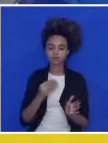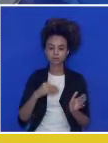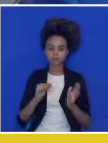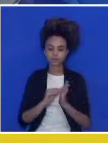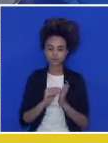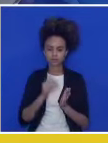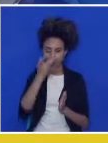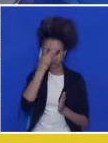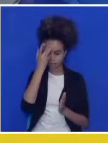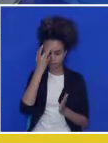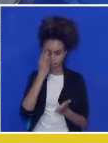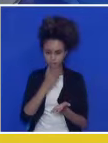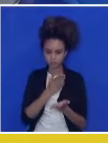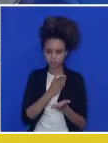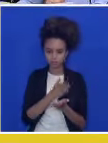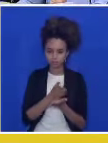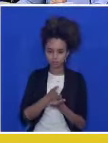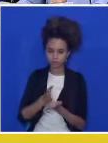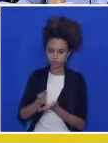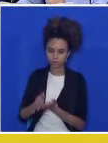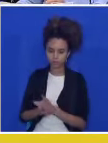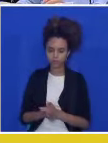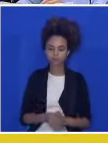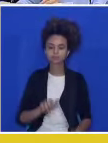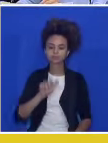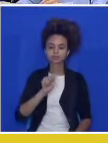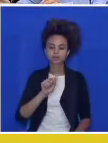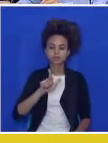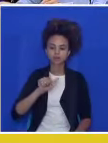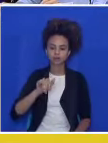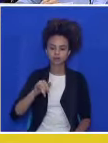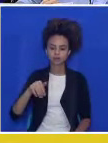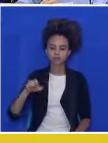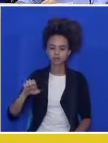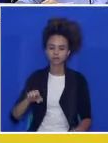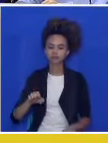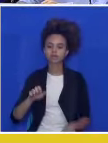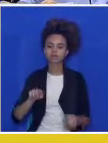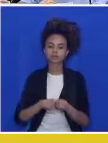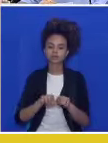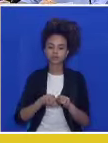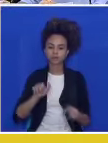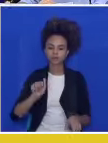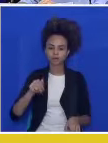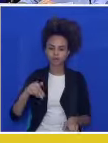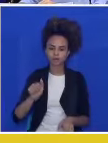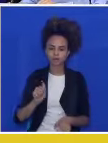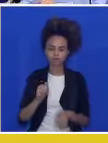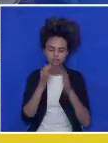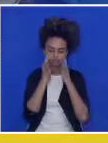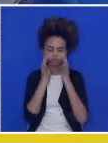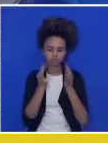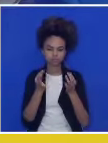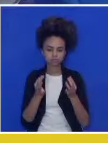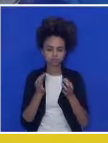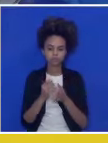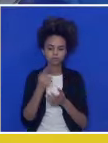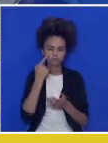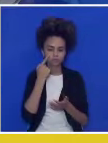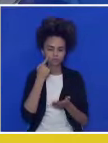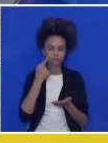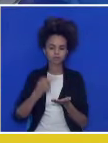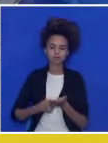dos prêmios fixos. A Aline Santos e a Ana Silva, auditoras populares dos sorteios desta noite, estão aqui atentas, vão